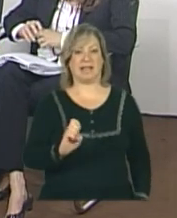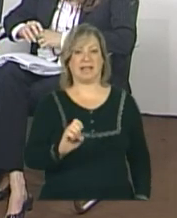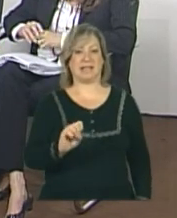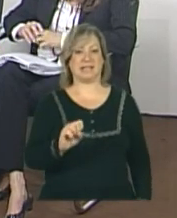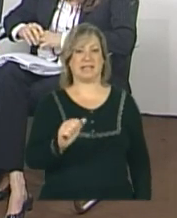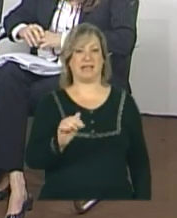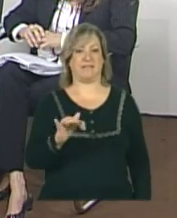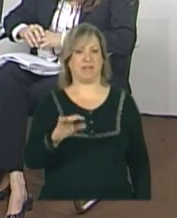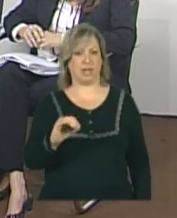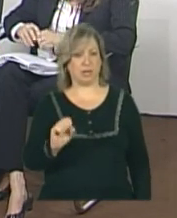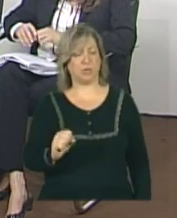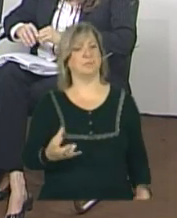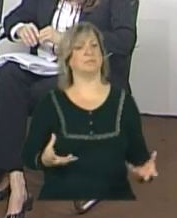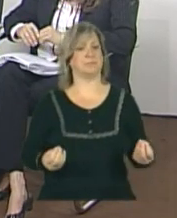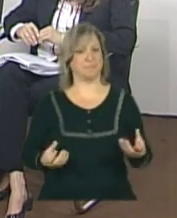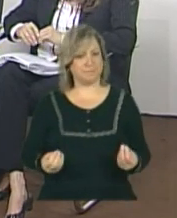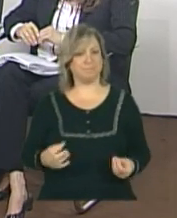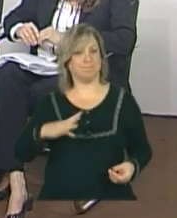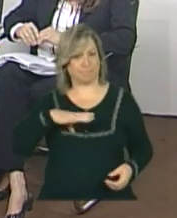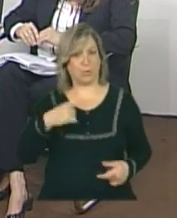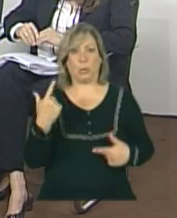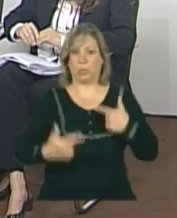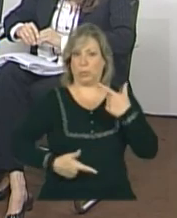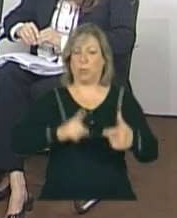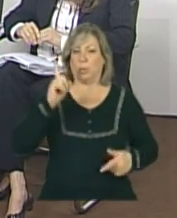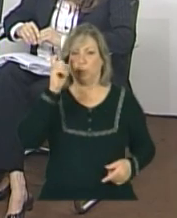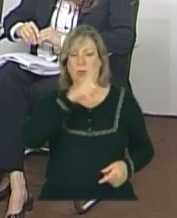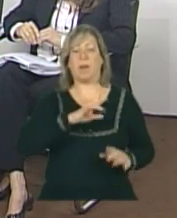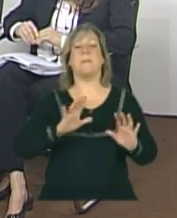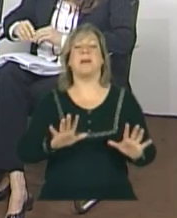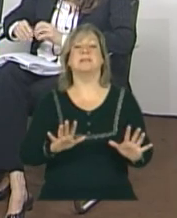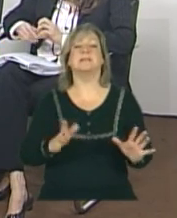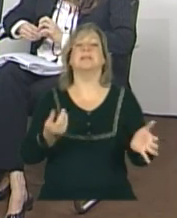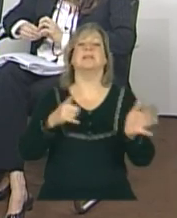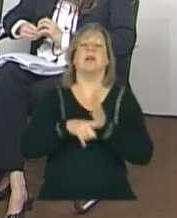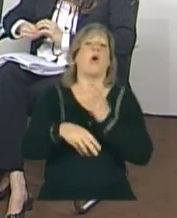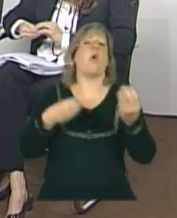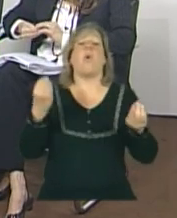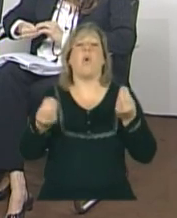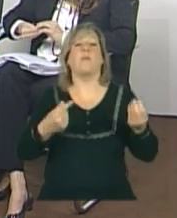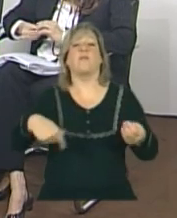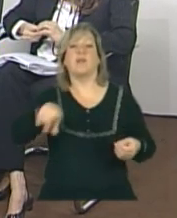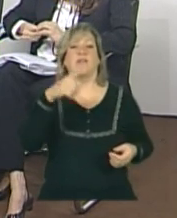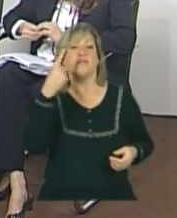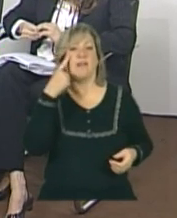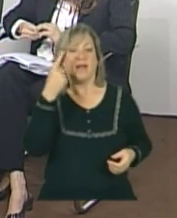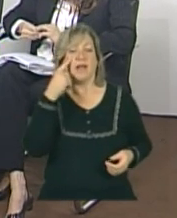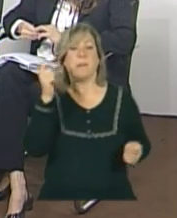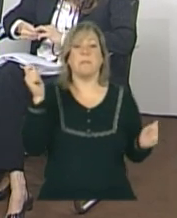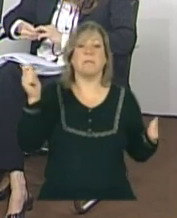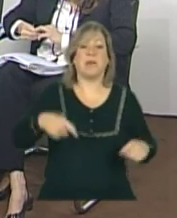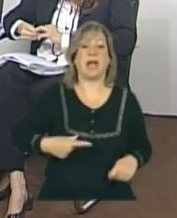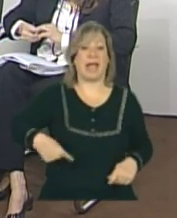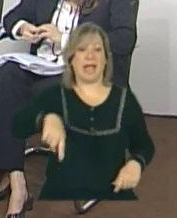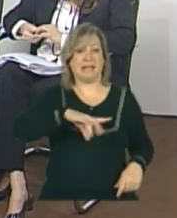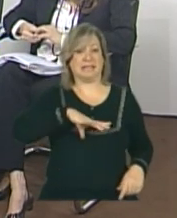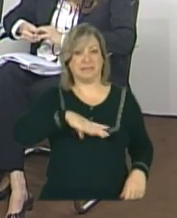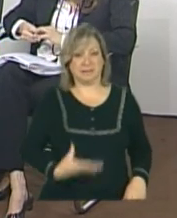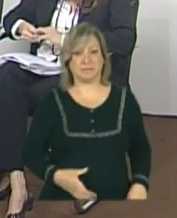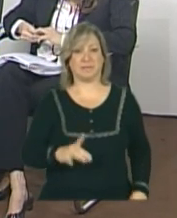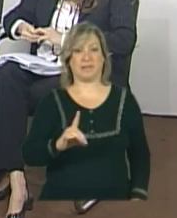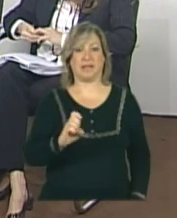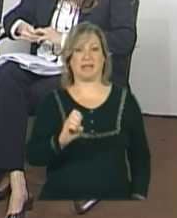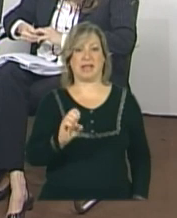desafios. Como que vocês estão vendo a possibilidade, então, desses desafios, dessa